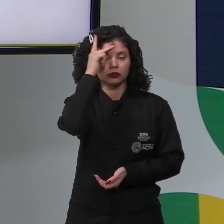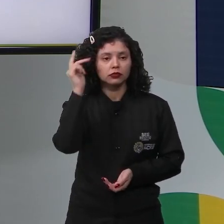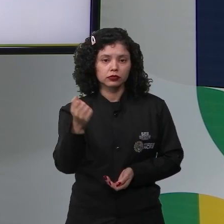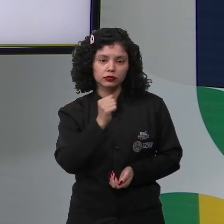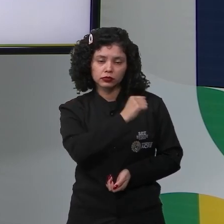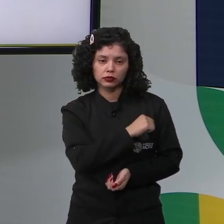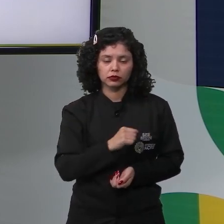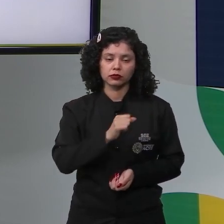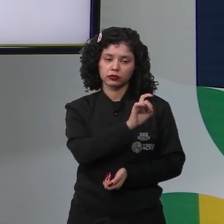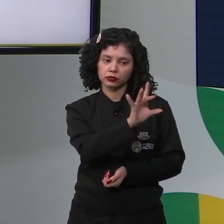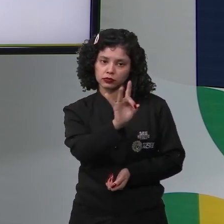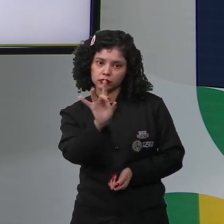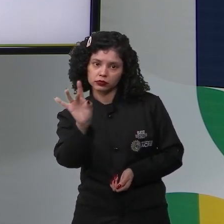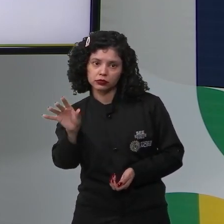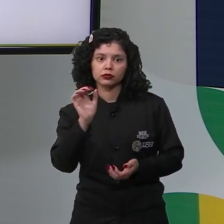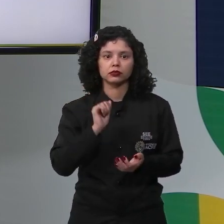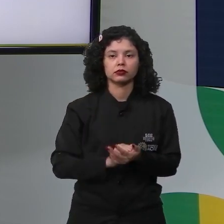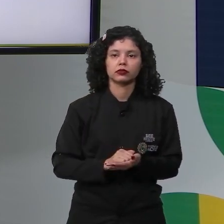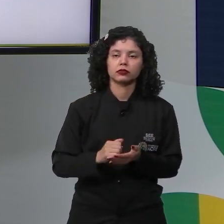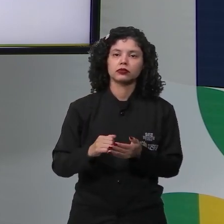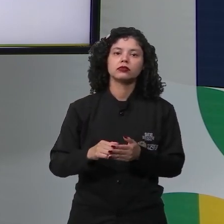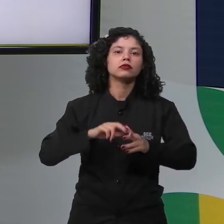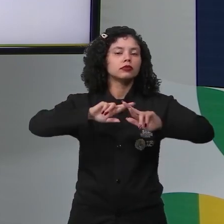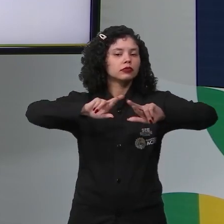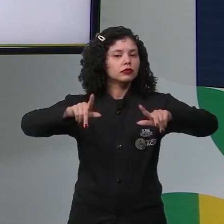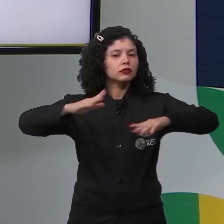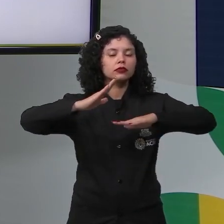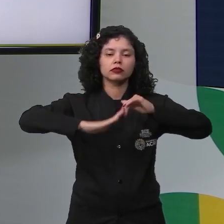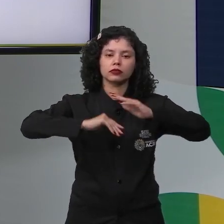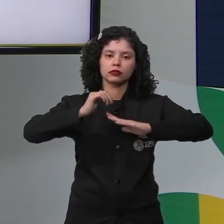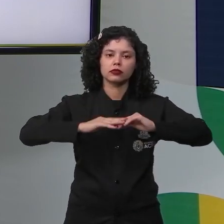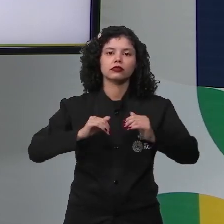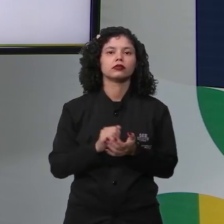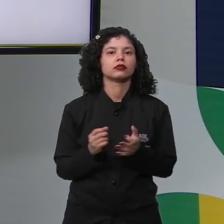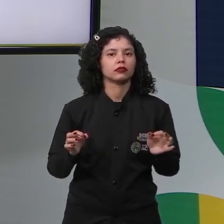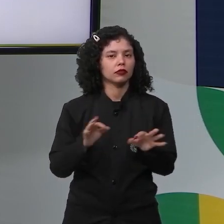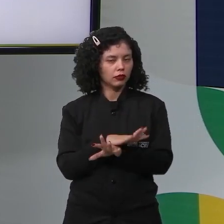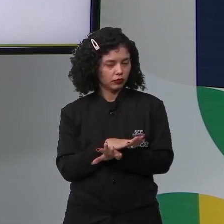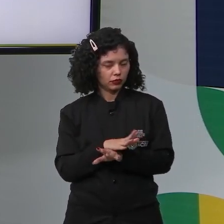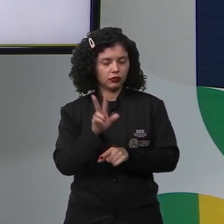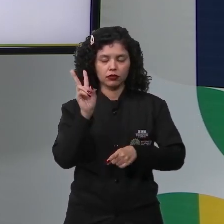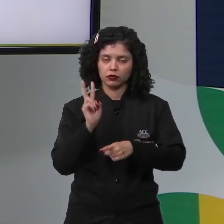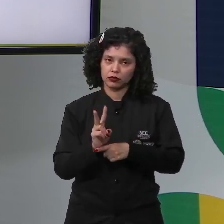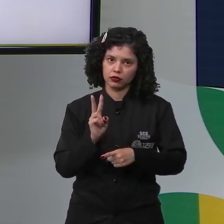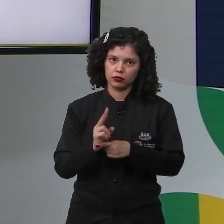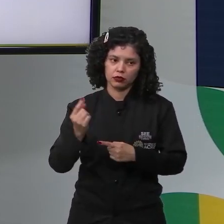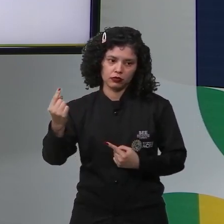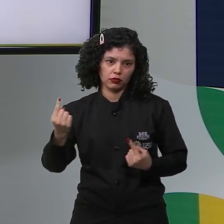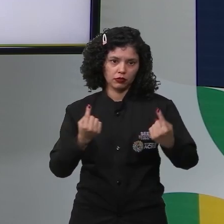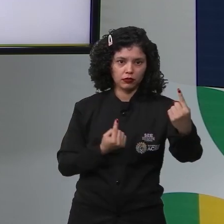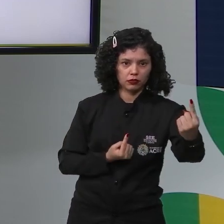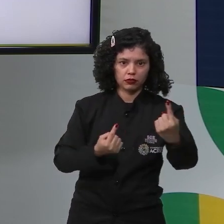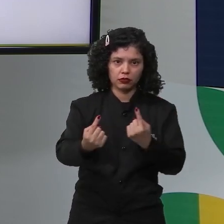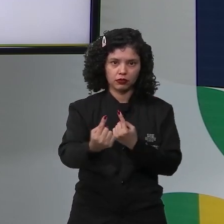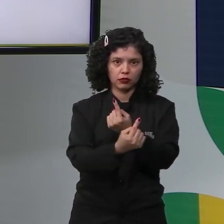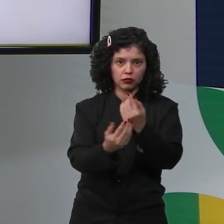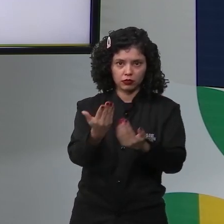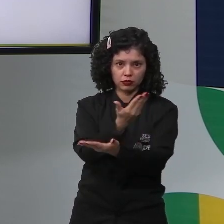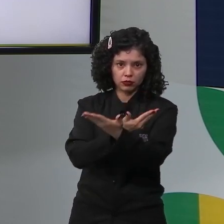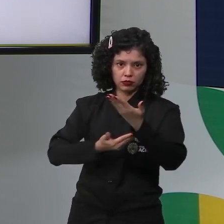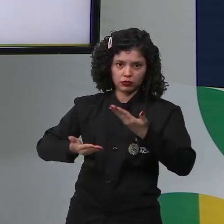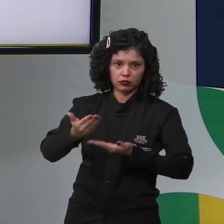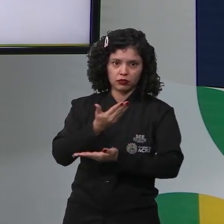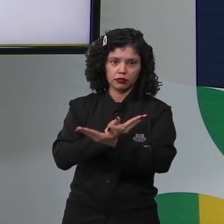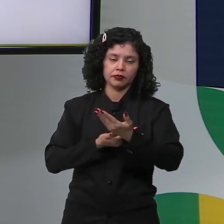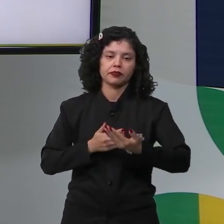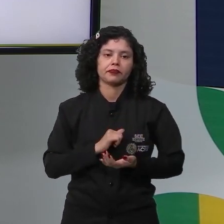indivíduos, indiretamente, nas suas distintas profissões, acabam colaborando uns com os outros. Vamos